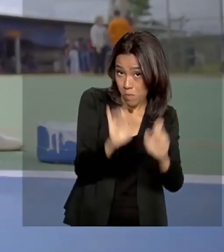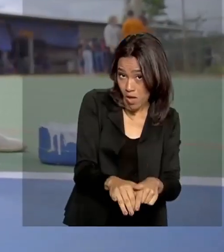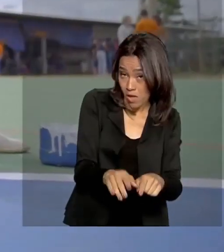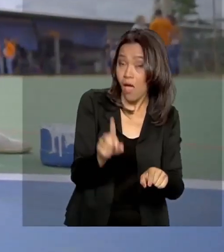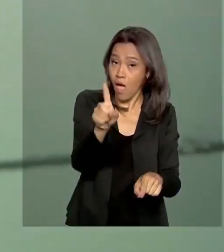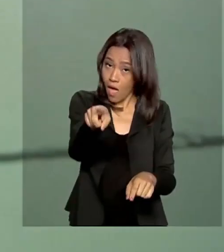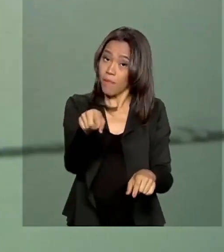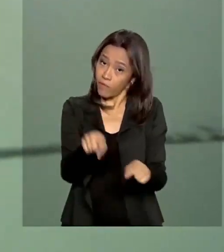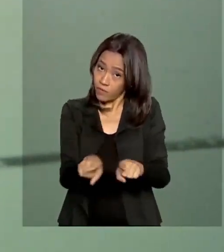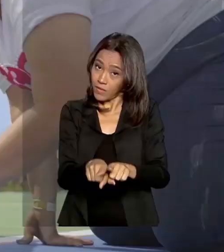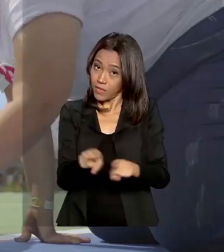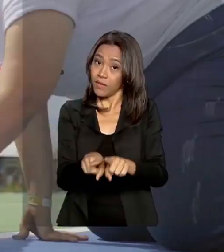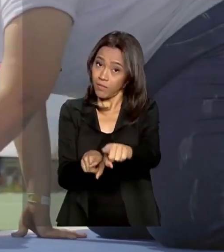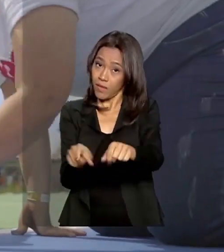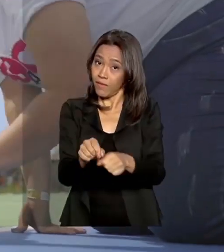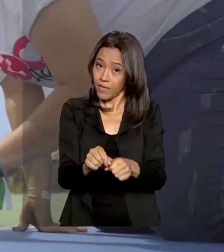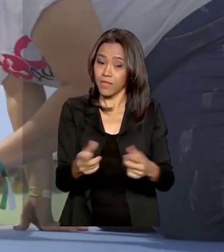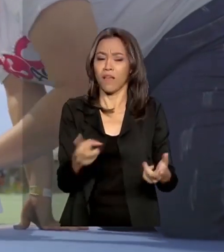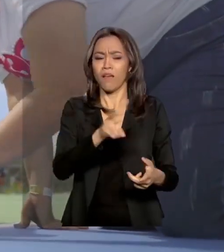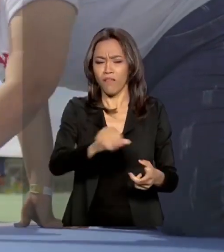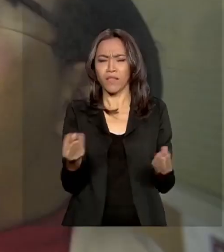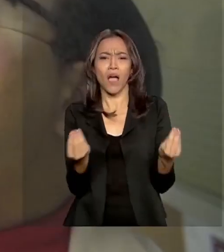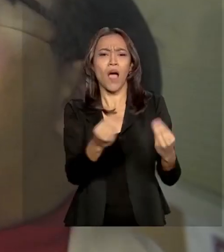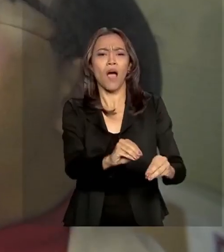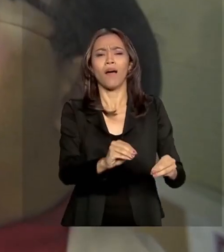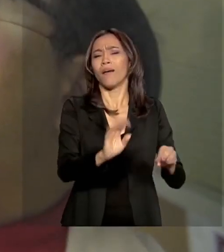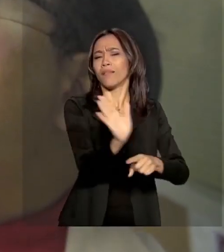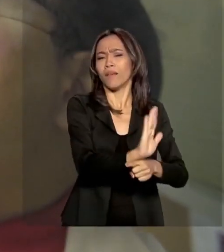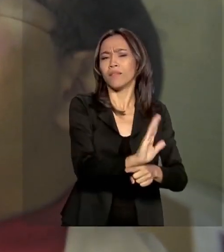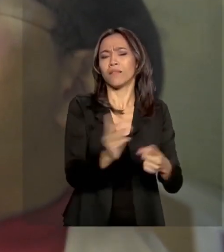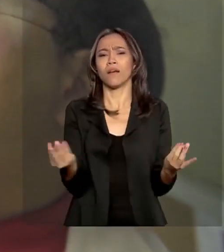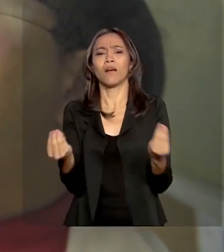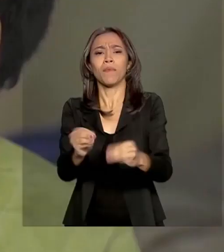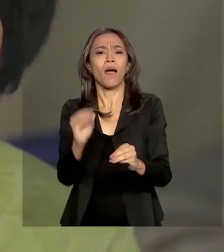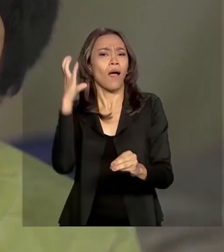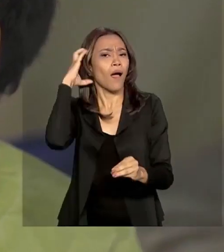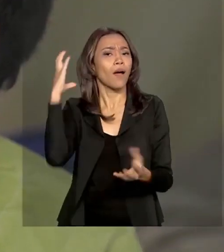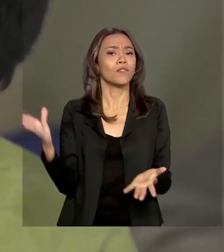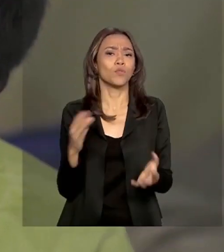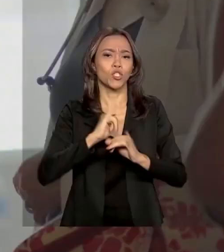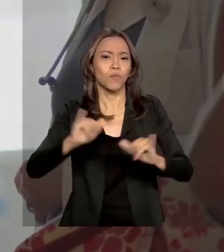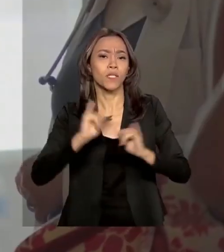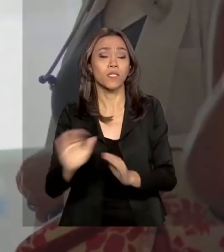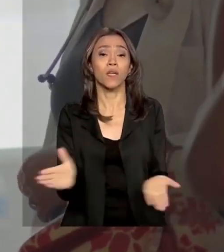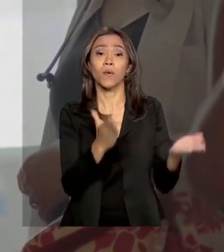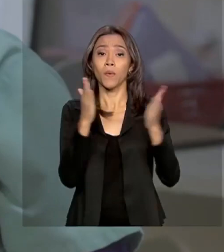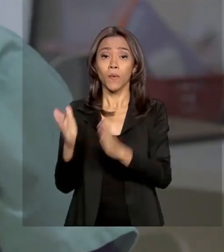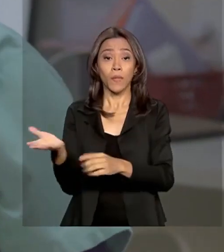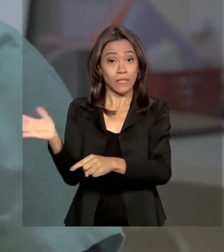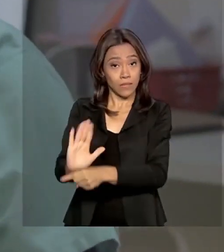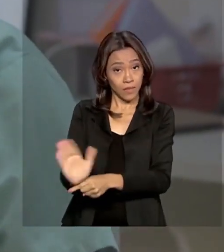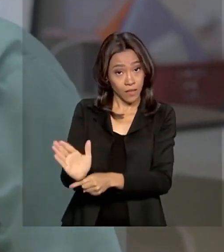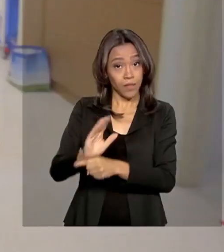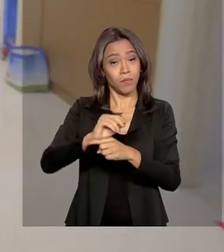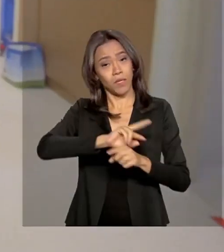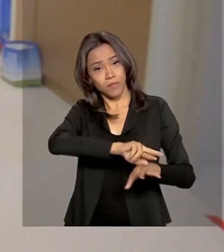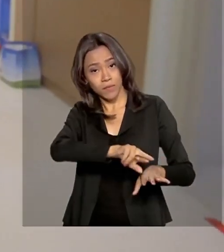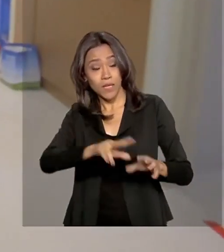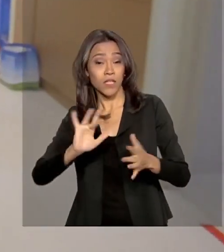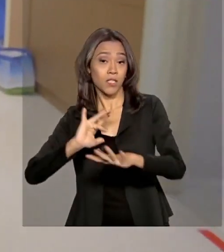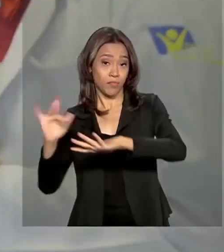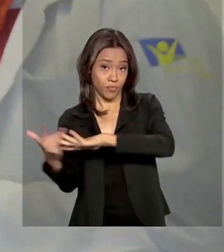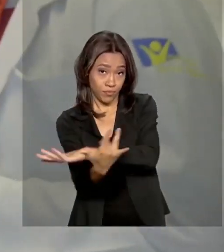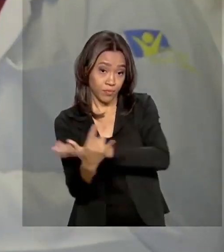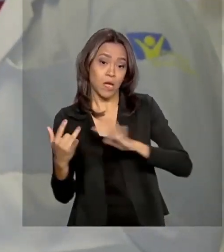também. A campanha estará na TV, cinema, rádio, internet e redes sociais e traz exemplos reais dessas pessoas